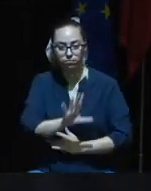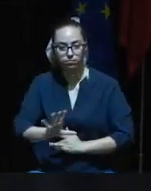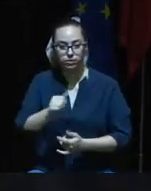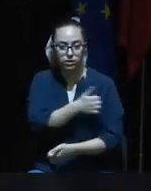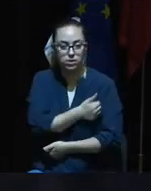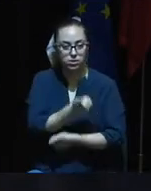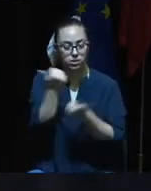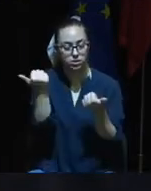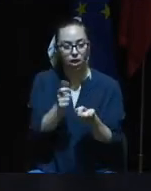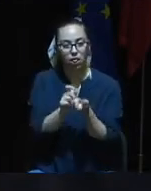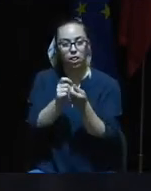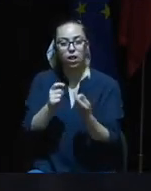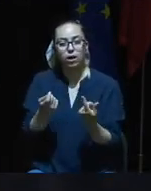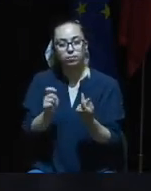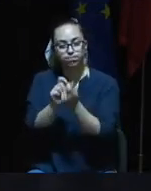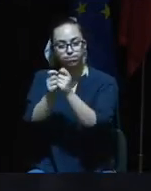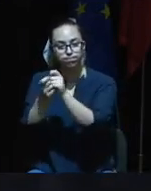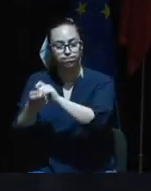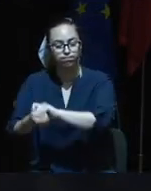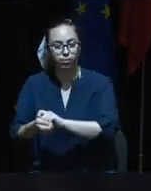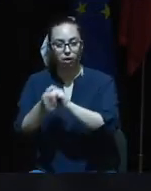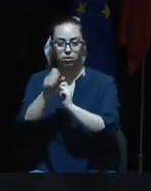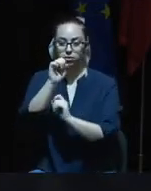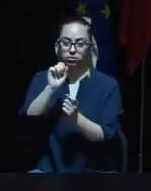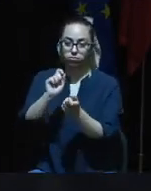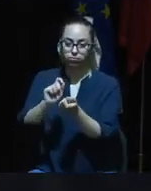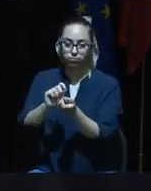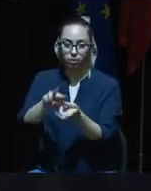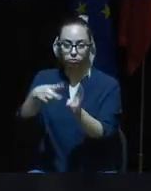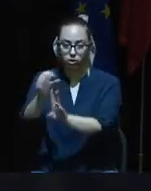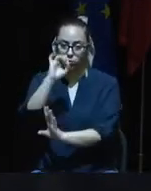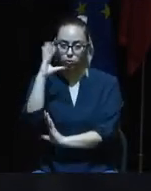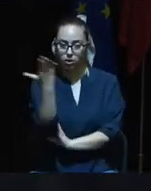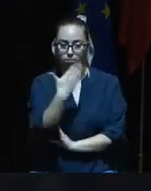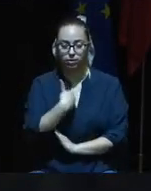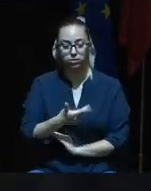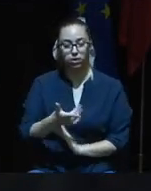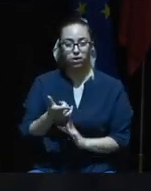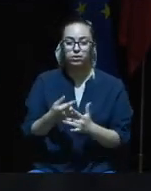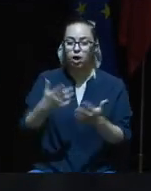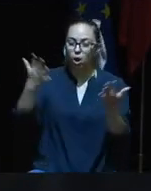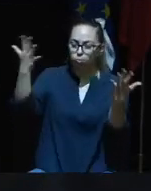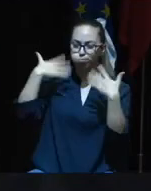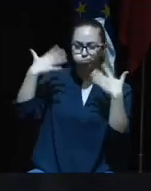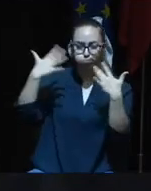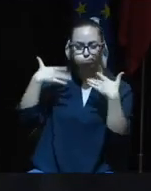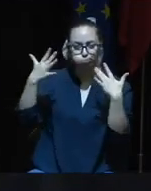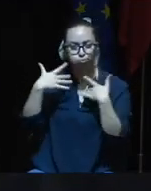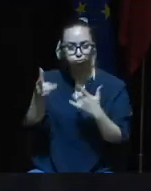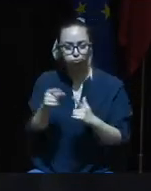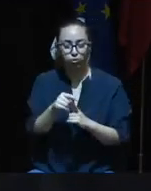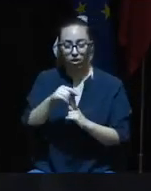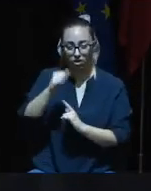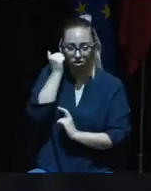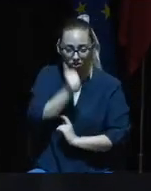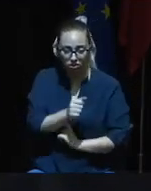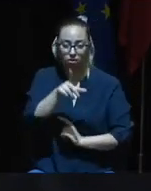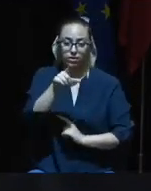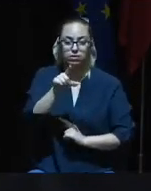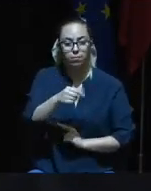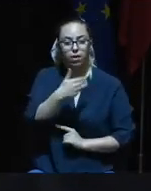na adaptação às consequências das alterações climáticas em zonas de coloração dramáticas e são um problema sério de saúde pública